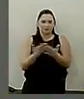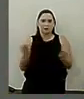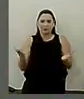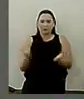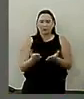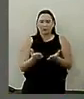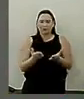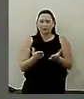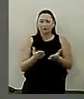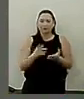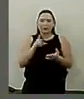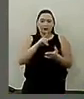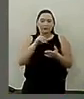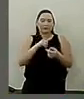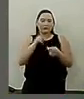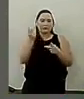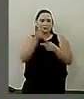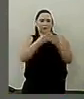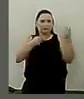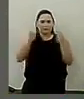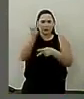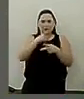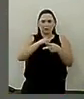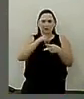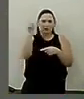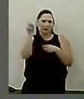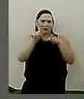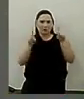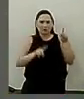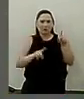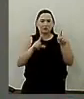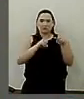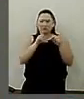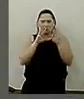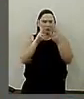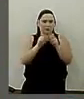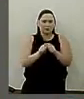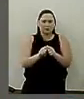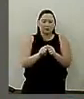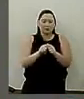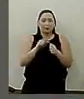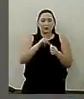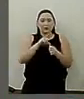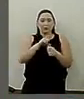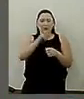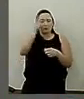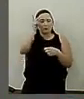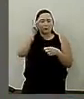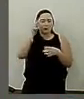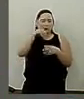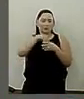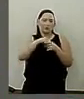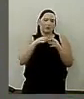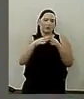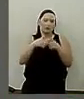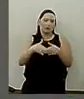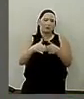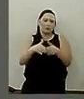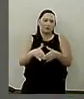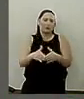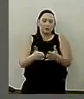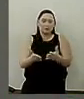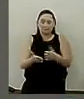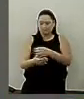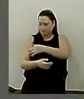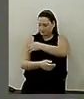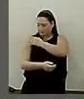e até hoje ainda causa isso, tempestades muito fortes, trazendo perigo para aqueles que estão navegando, especialmente